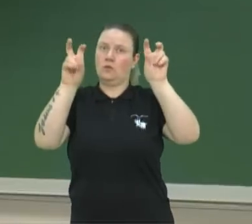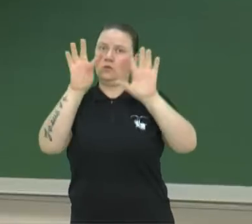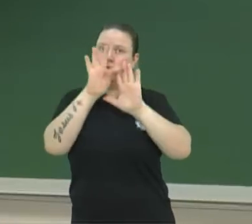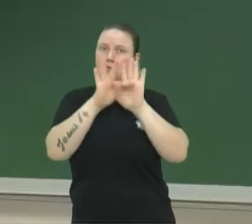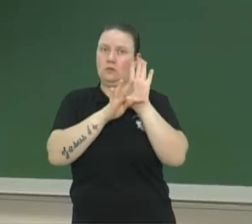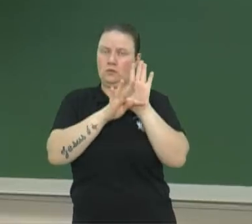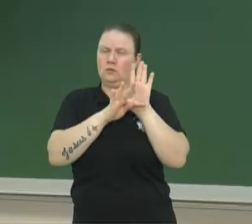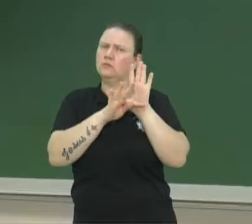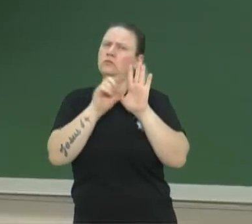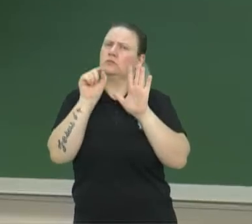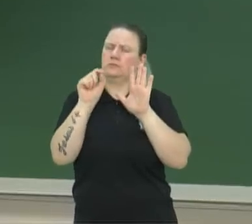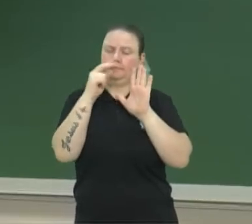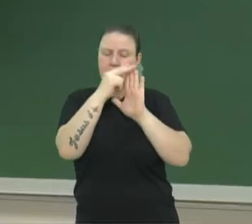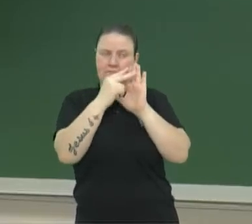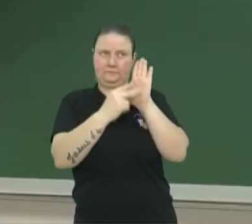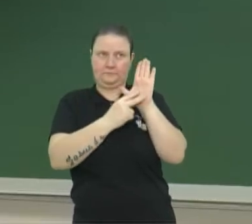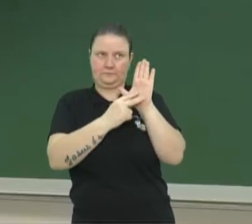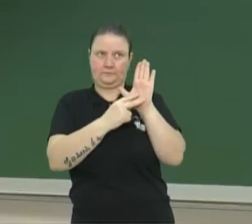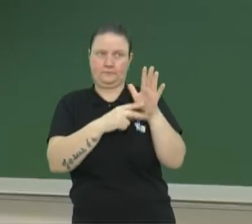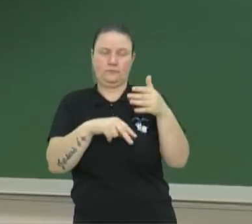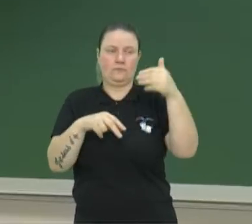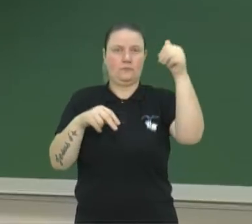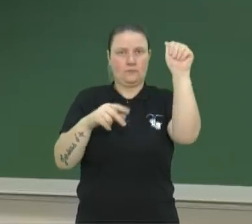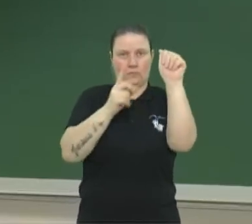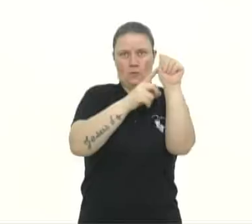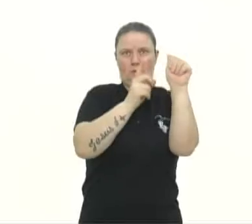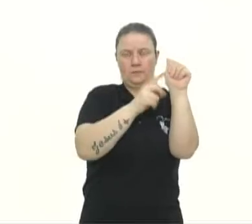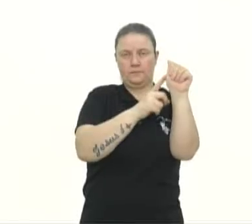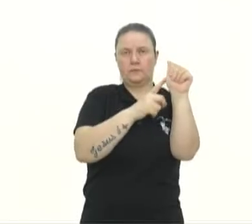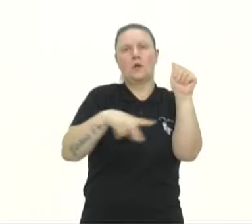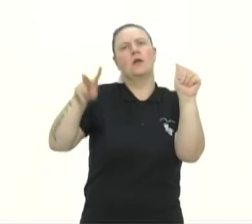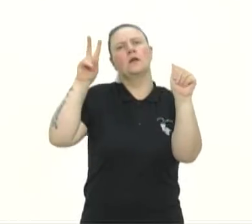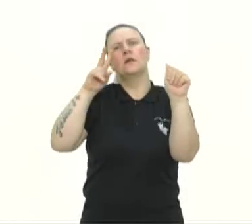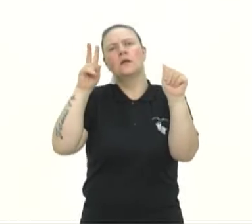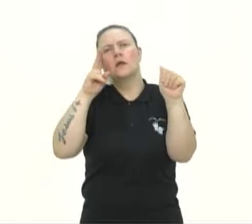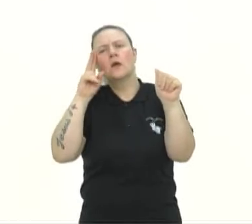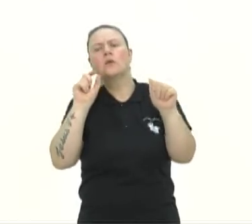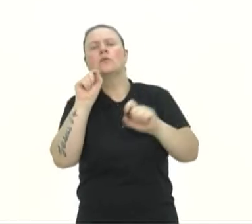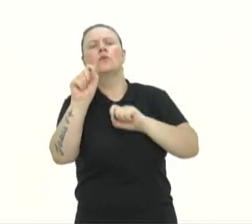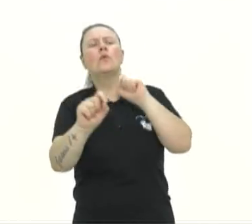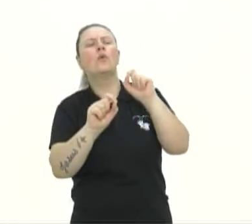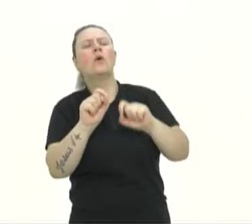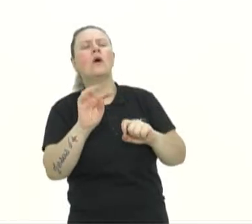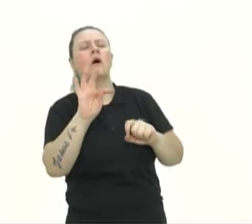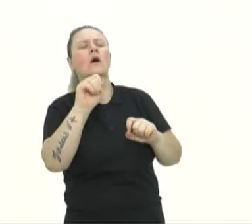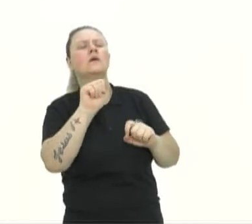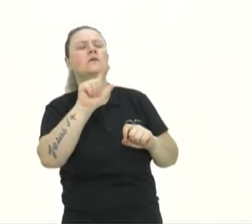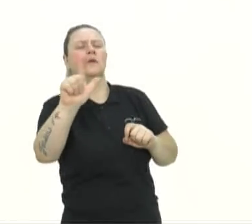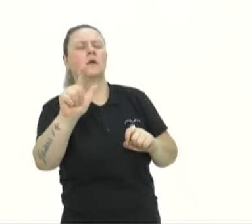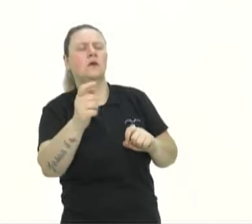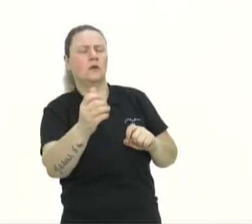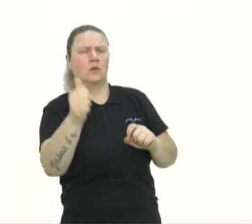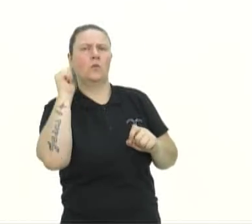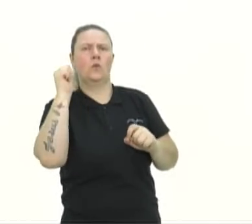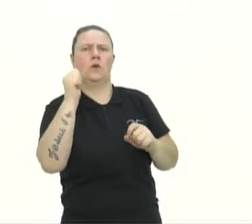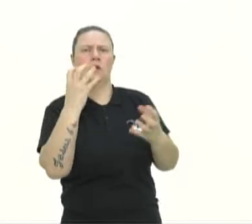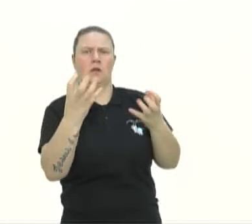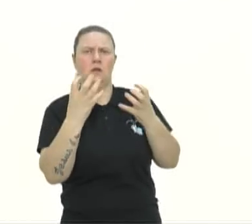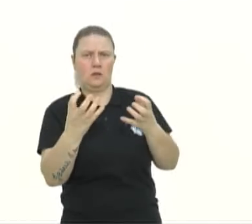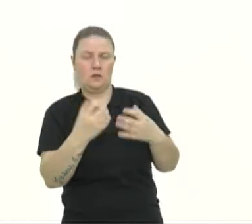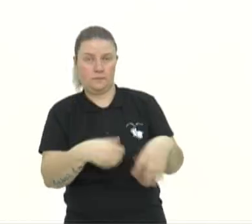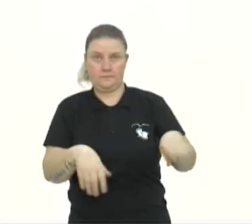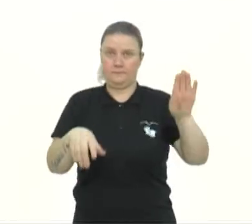É? Então, vamos ler aqui as opções. Lembra-se do tal que queria nos dar uma carona? Será que é